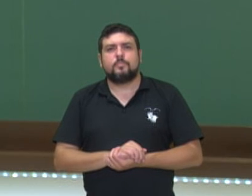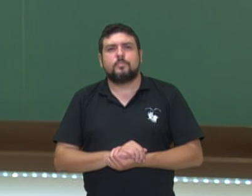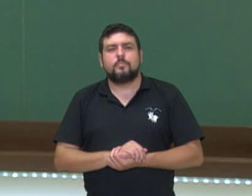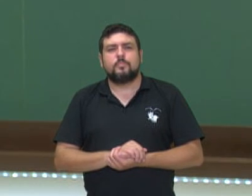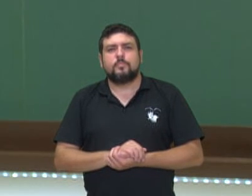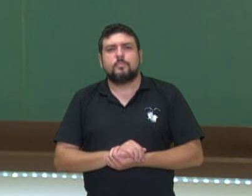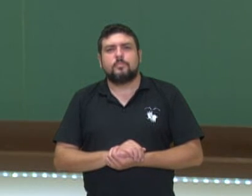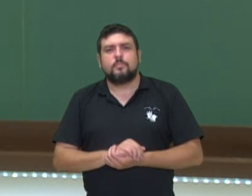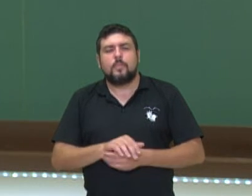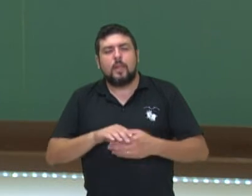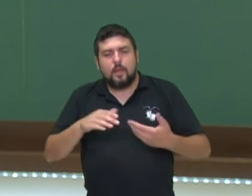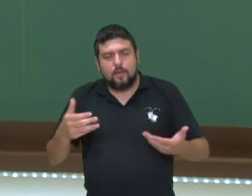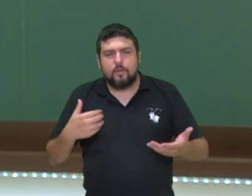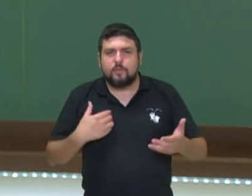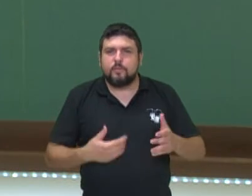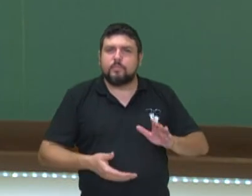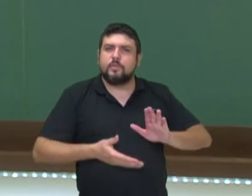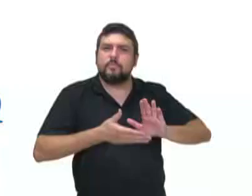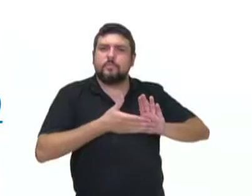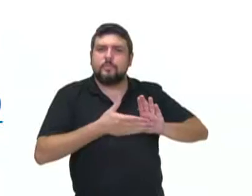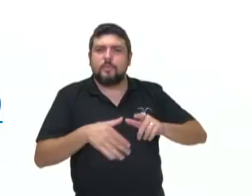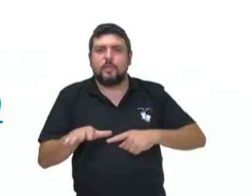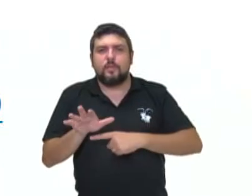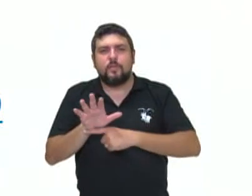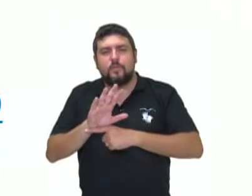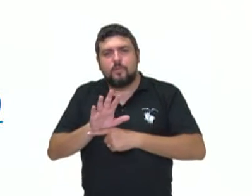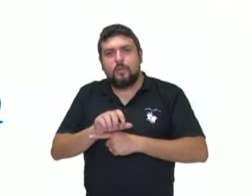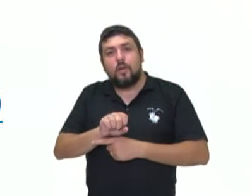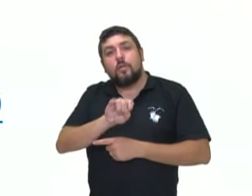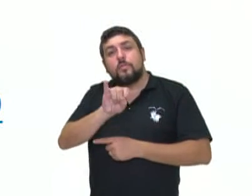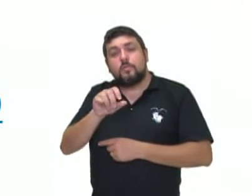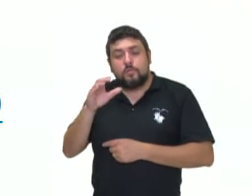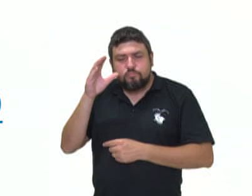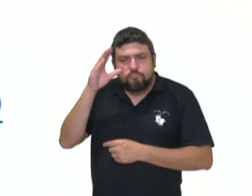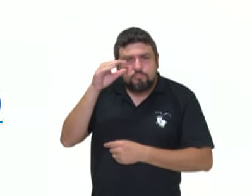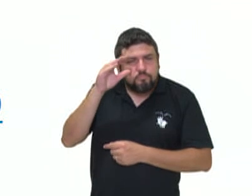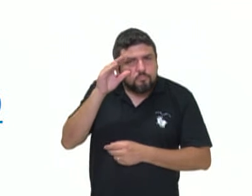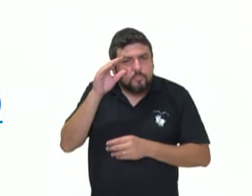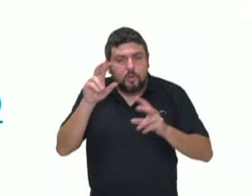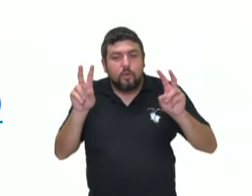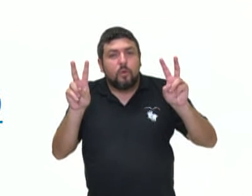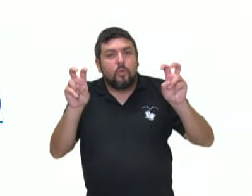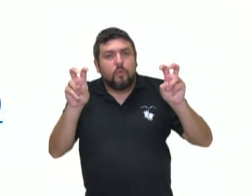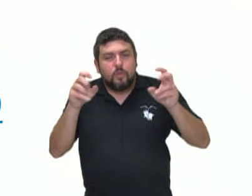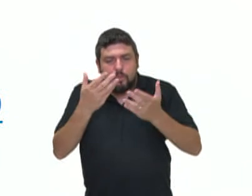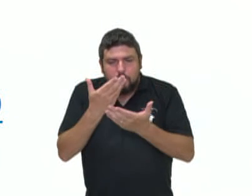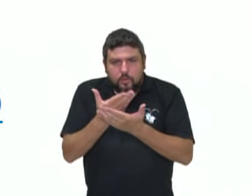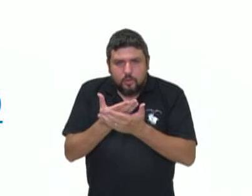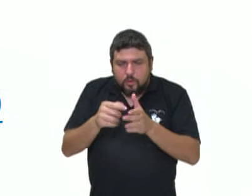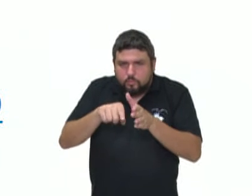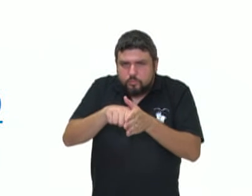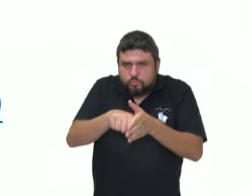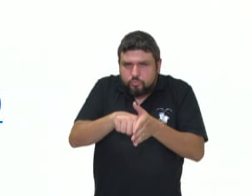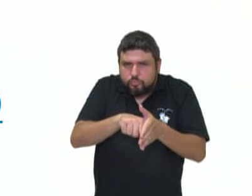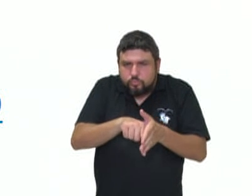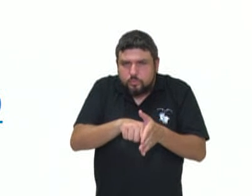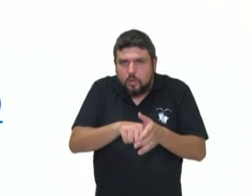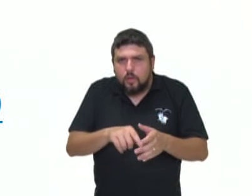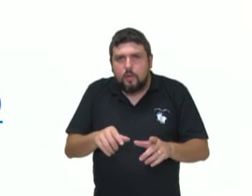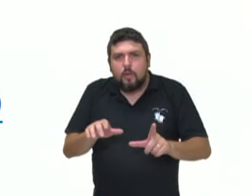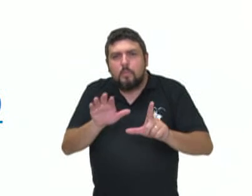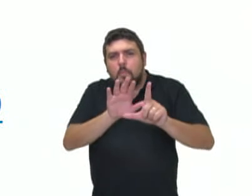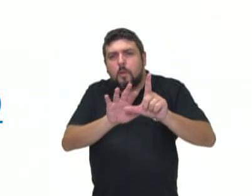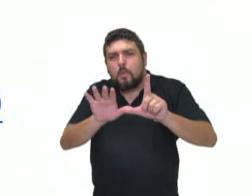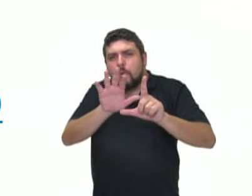uma sugestão agora de um vídeo, caso você queira se aprofundar nesse tema aí na sua casa, mire seu celular aqui para esse QR